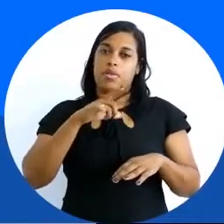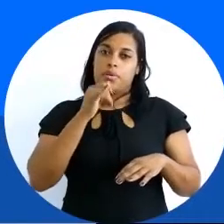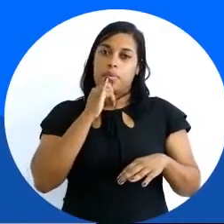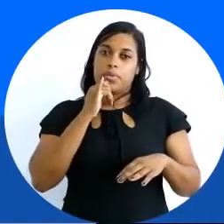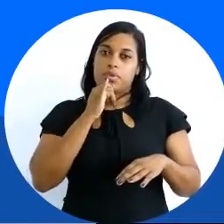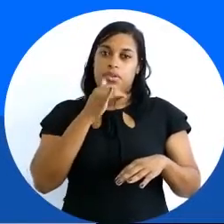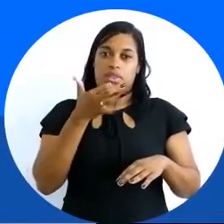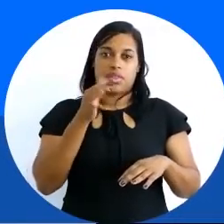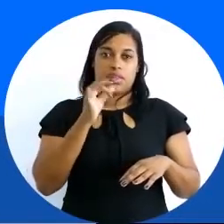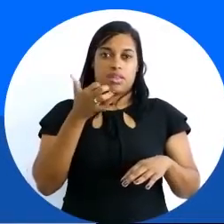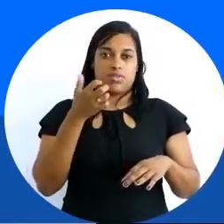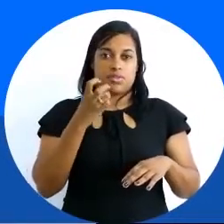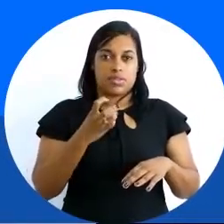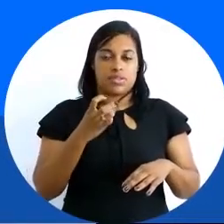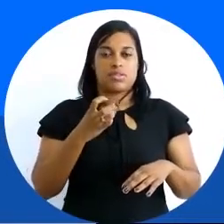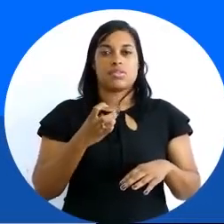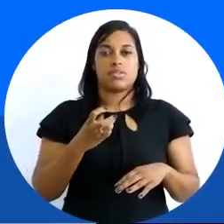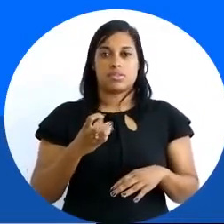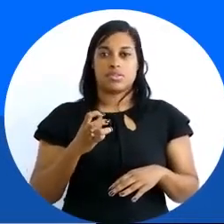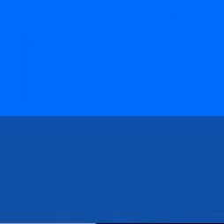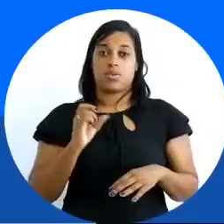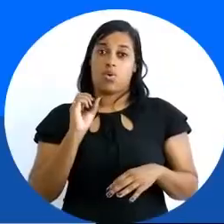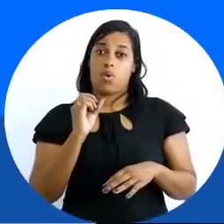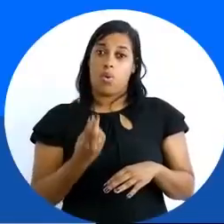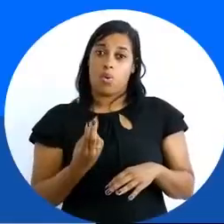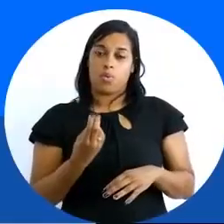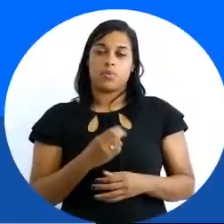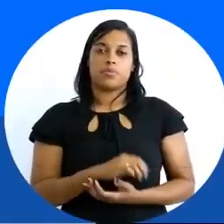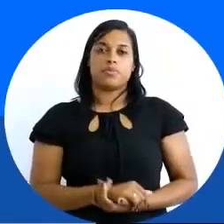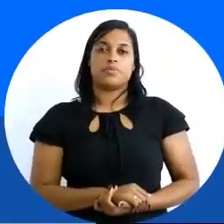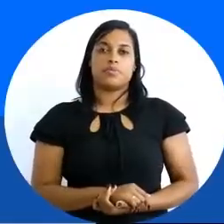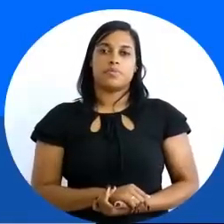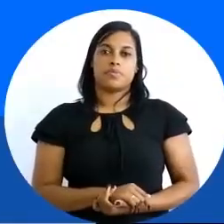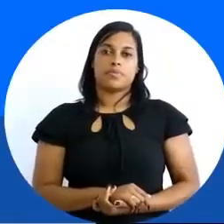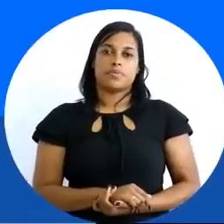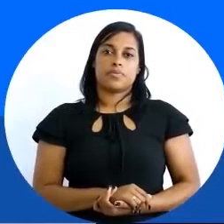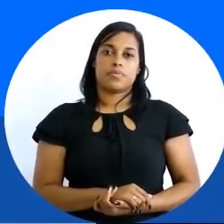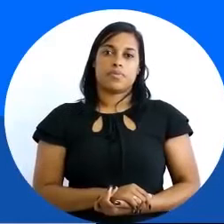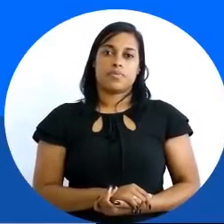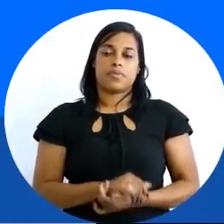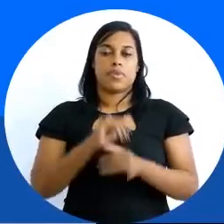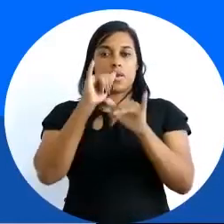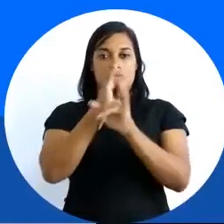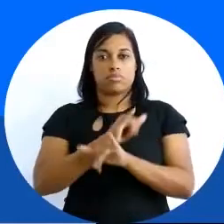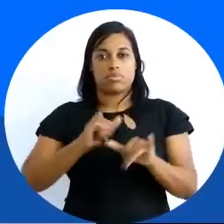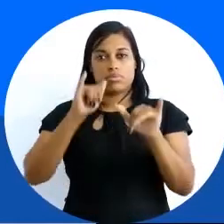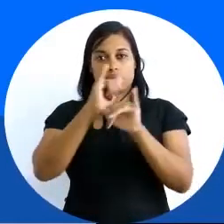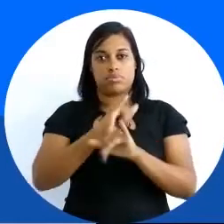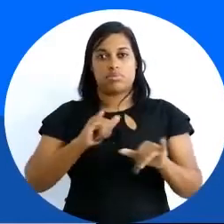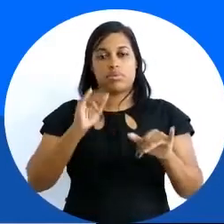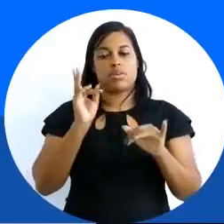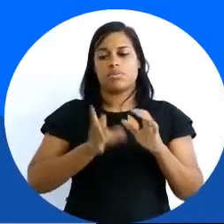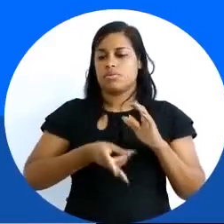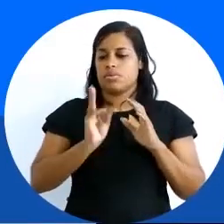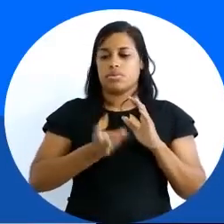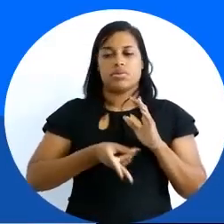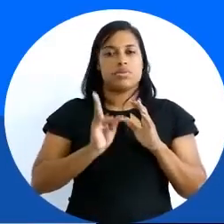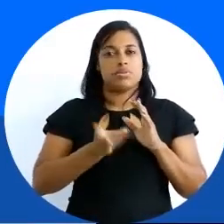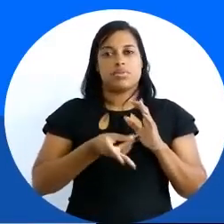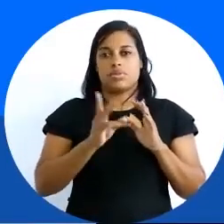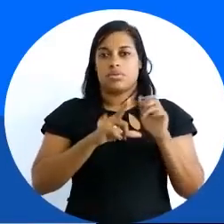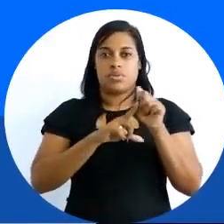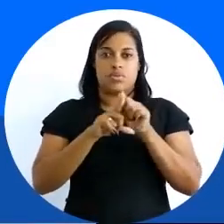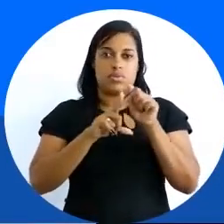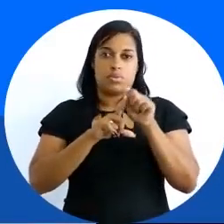por exemplo, 10, 15 volumes, ou então tem publicações seriadas, periódicas, que todo